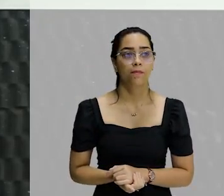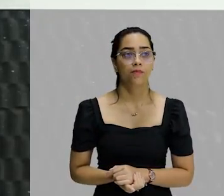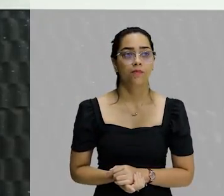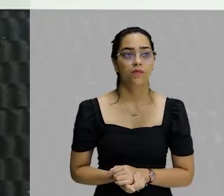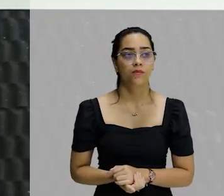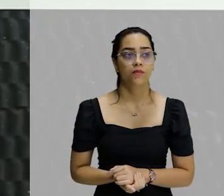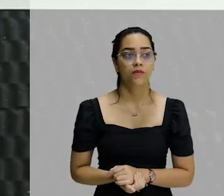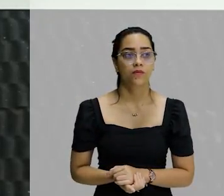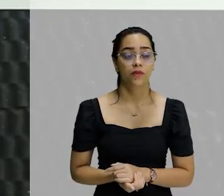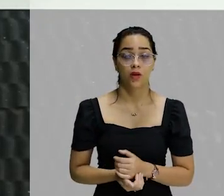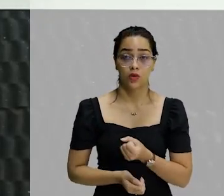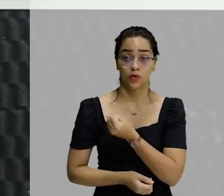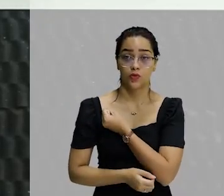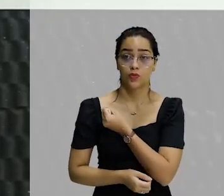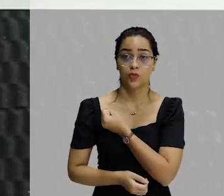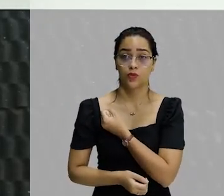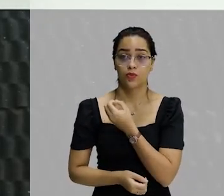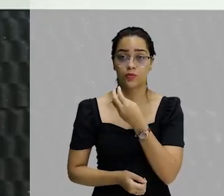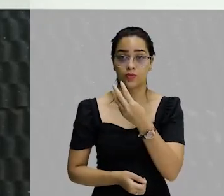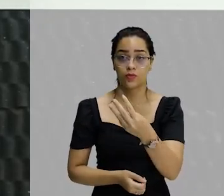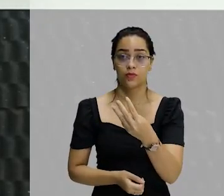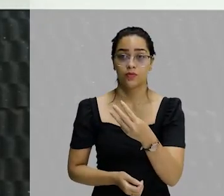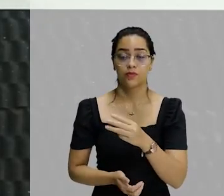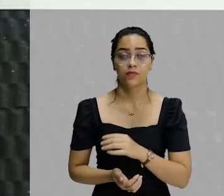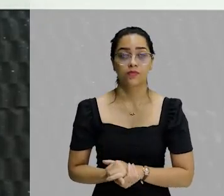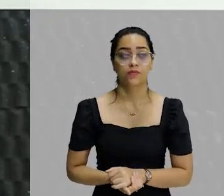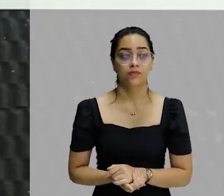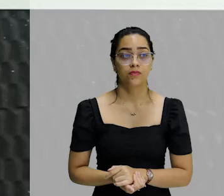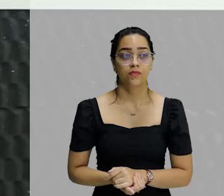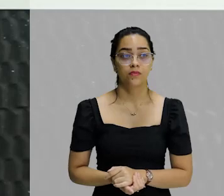Vamos para a questão de número 3 agora.